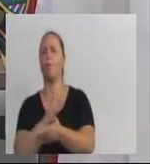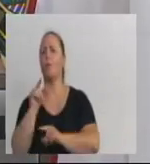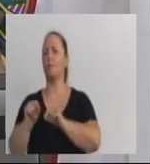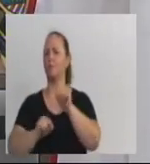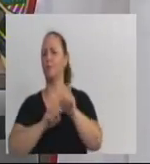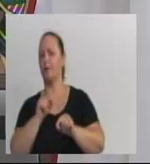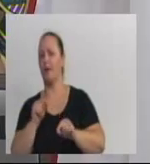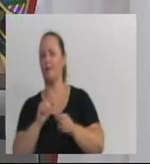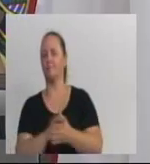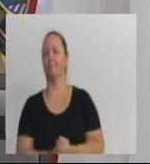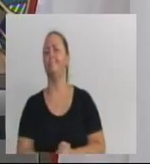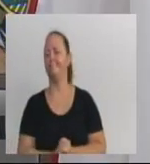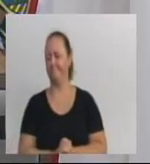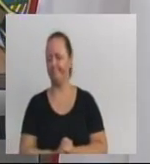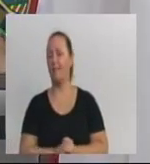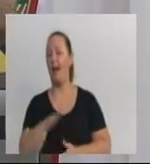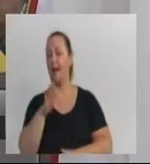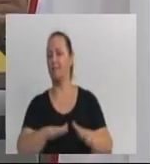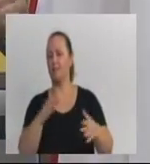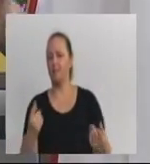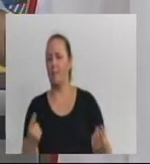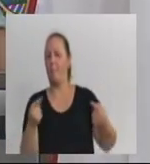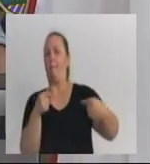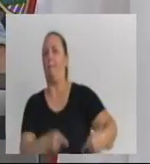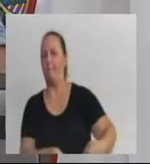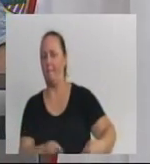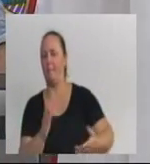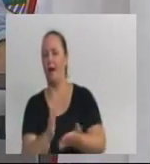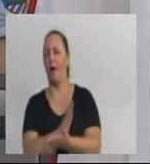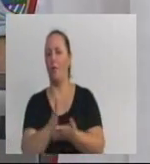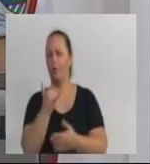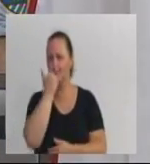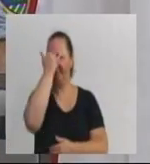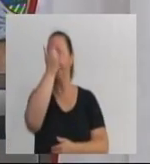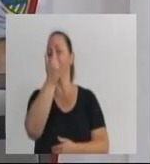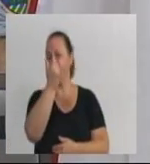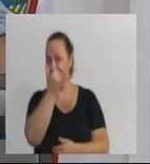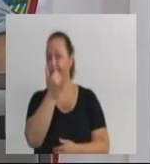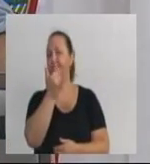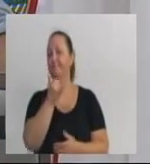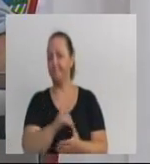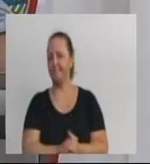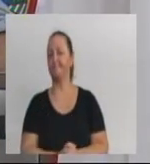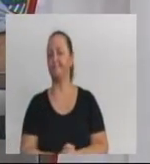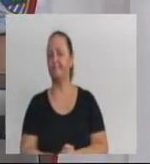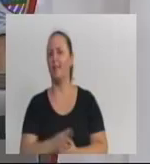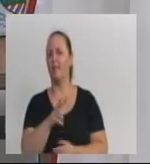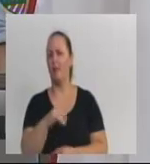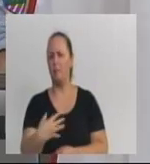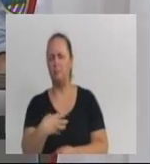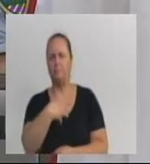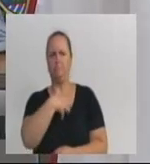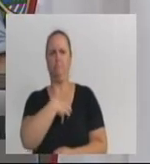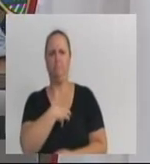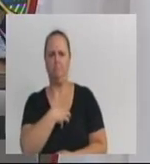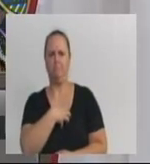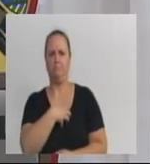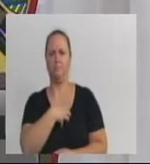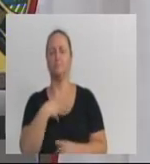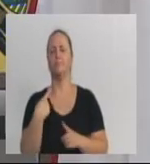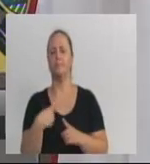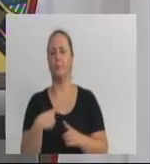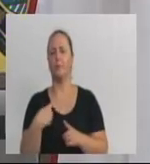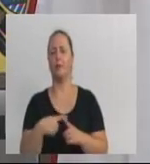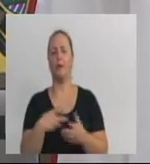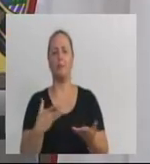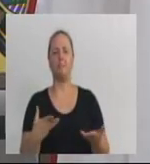é um jogo de azar e, certamente, esses azarados que apostam no azar serão frustrados ao longo dos próximos